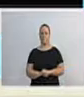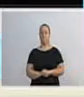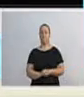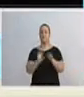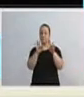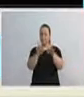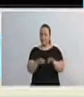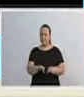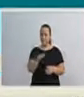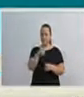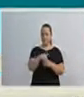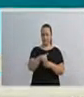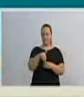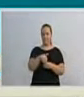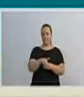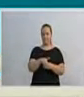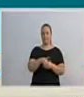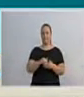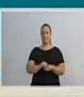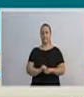Encerrada a votação.